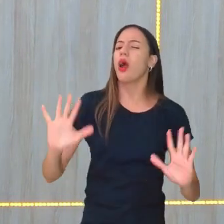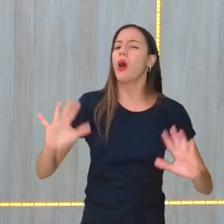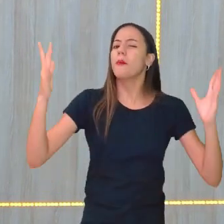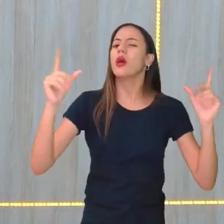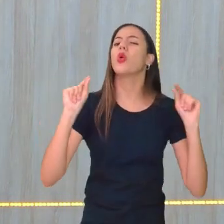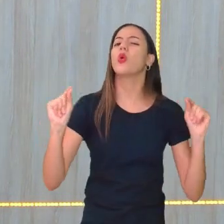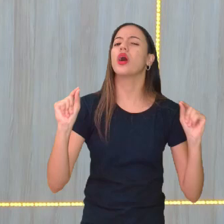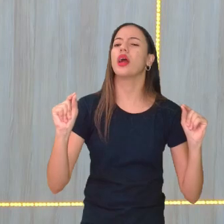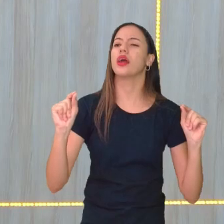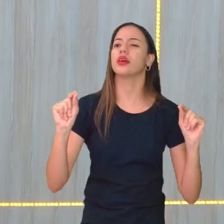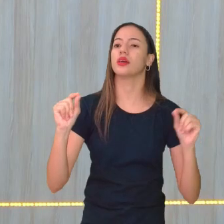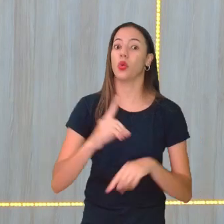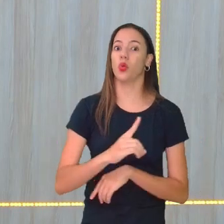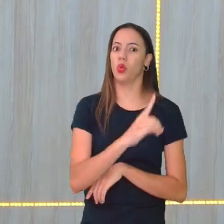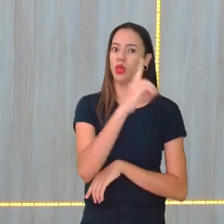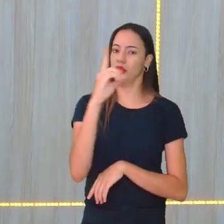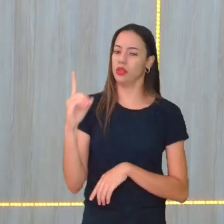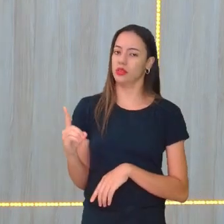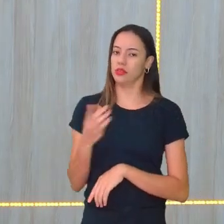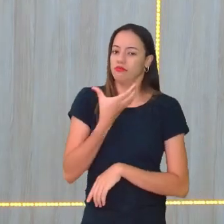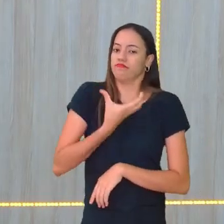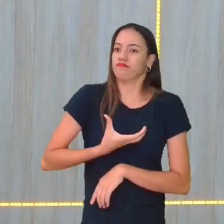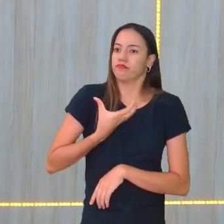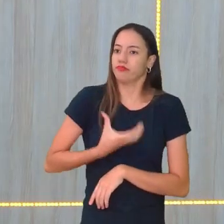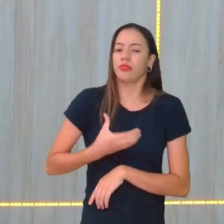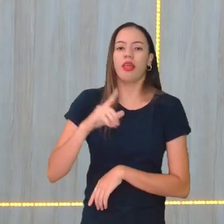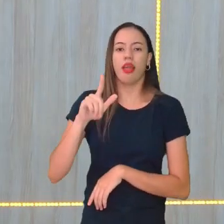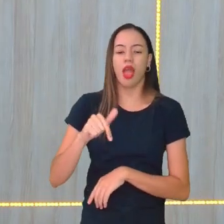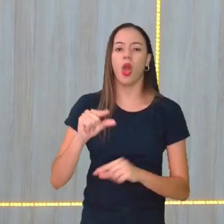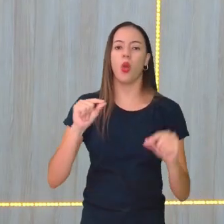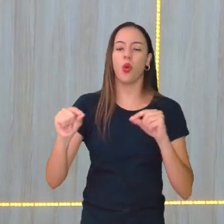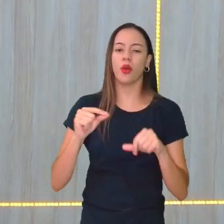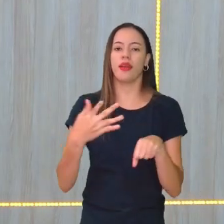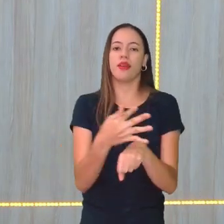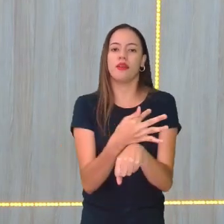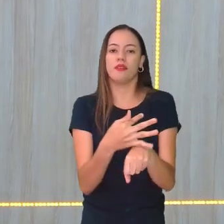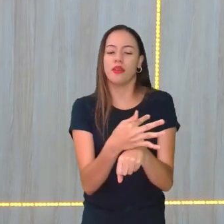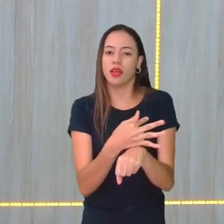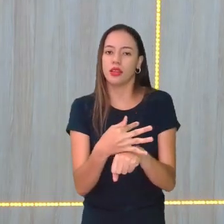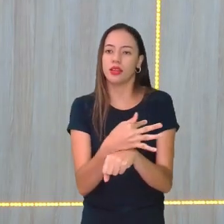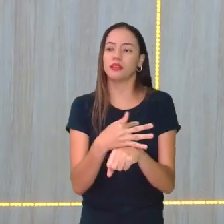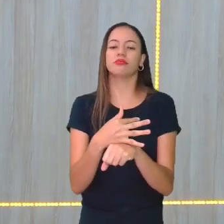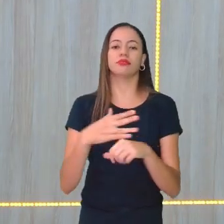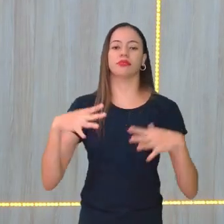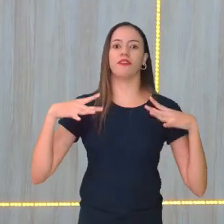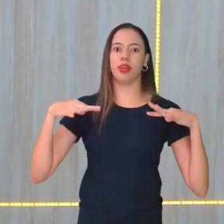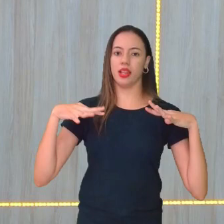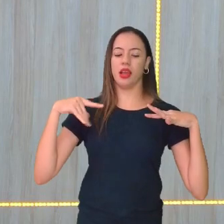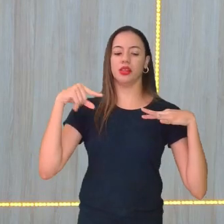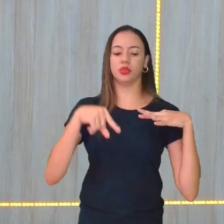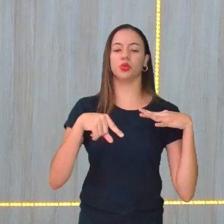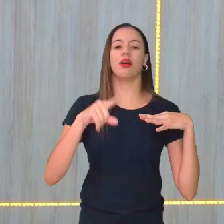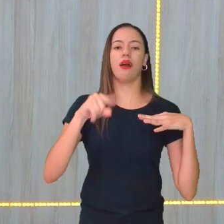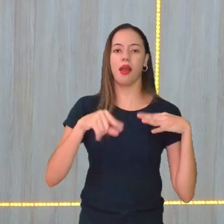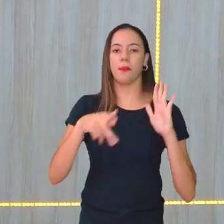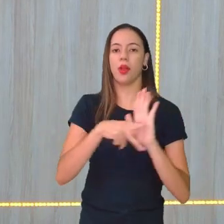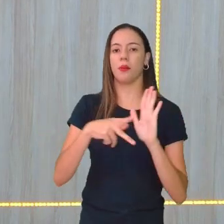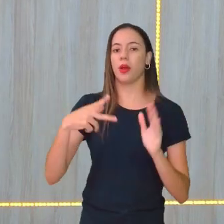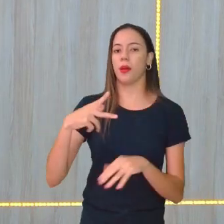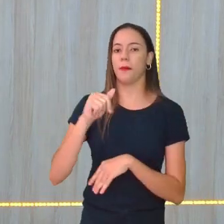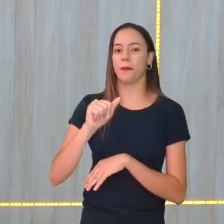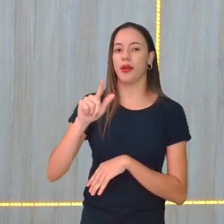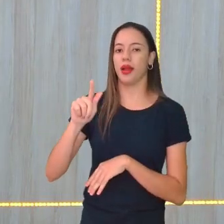do Natal, certo? Ou o Natal simplesmente é um feriado e comemoração inicialmente pagã,